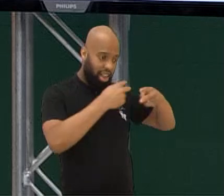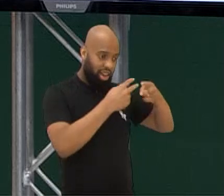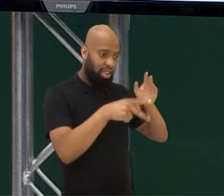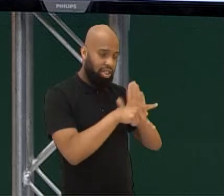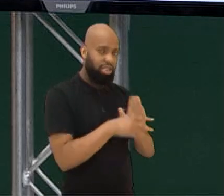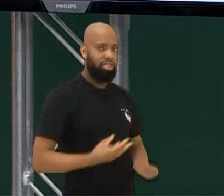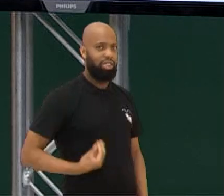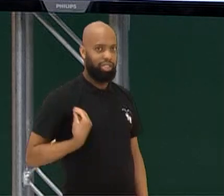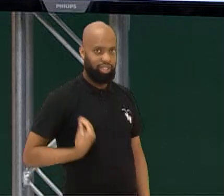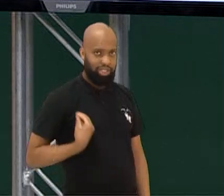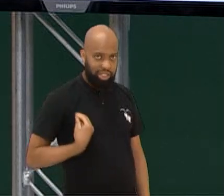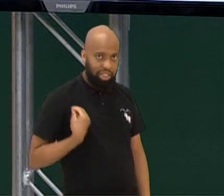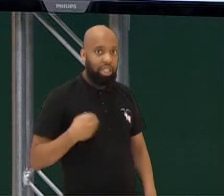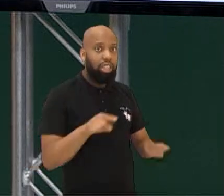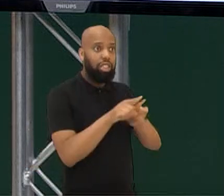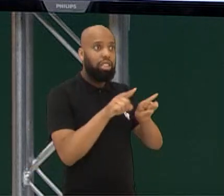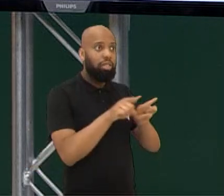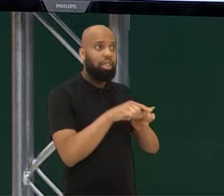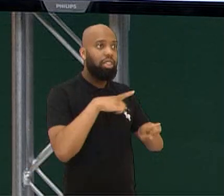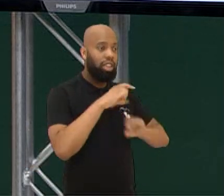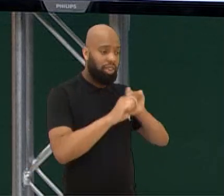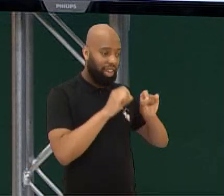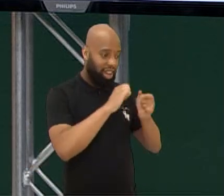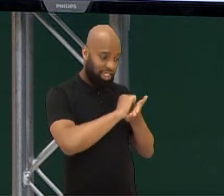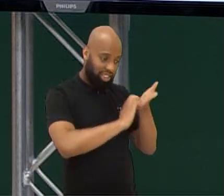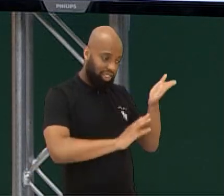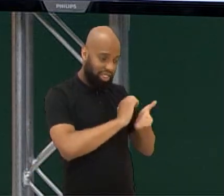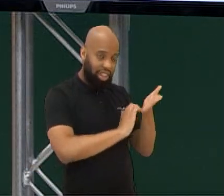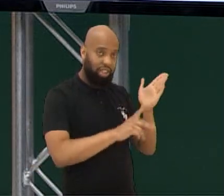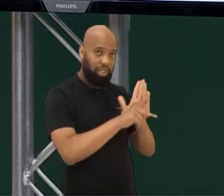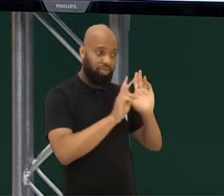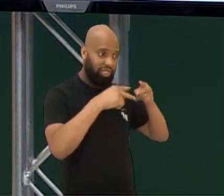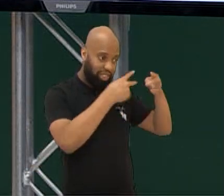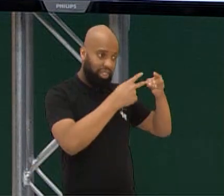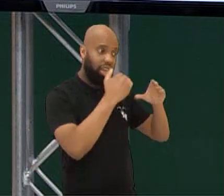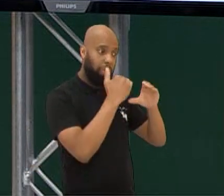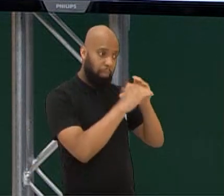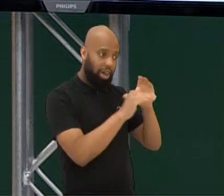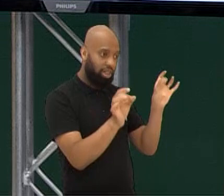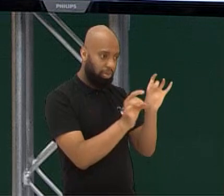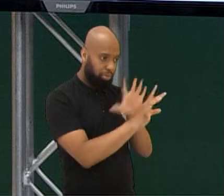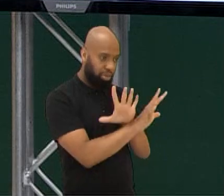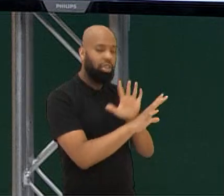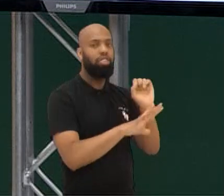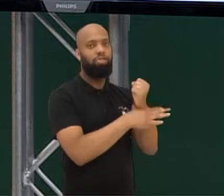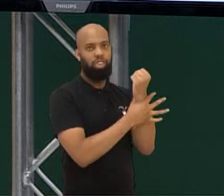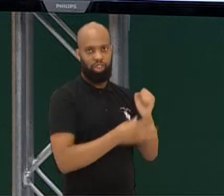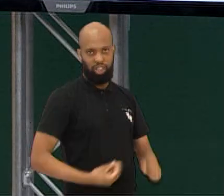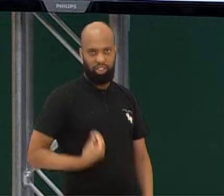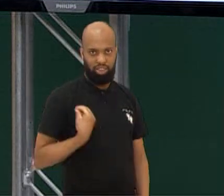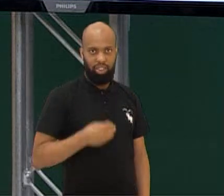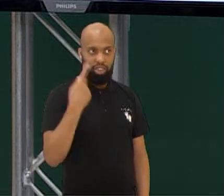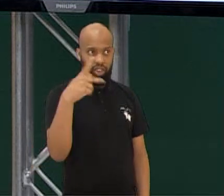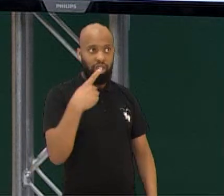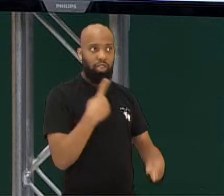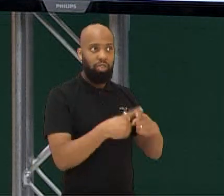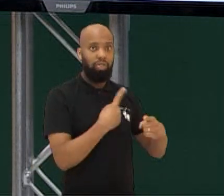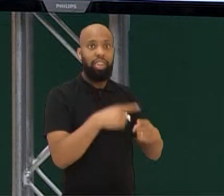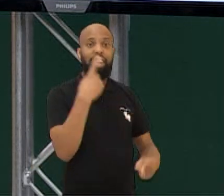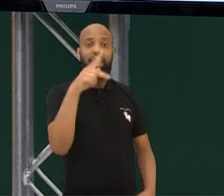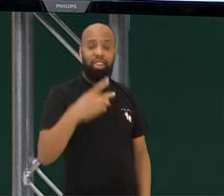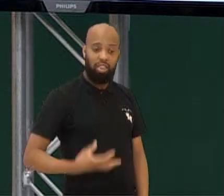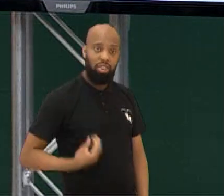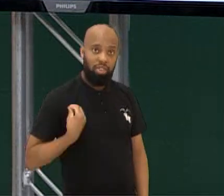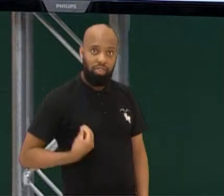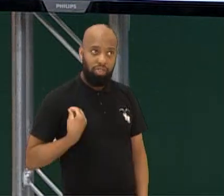e preencher as atividades ali do link da presença, enviar e concluir aquela atividade, para que a sua presença seja